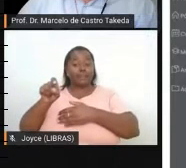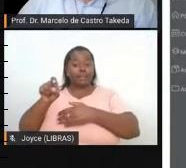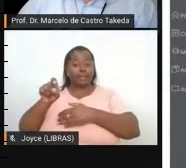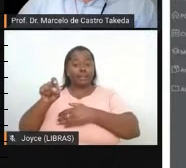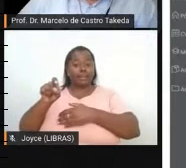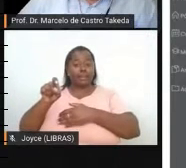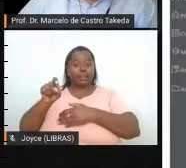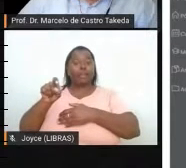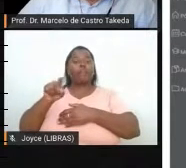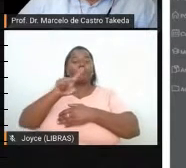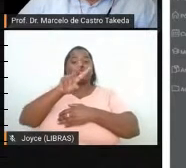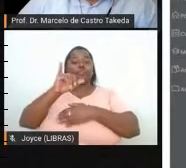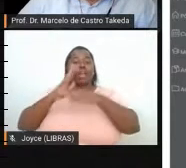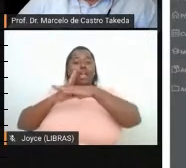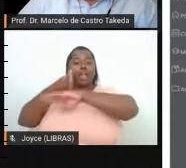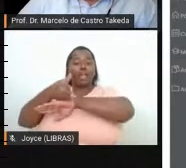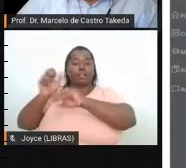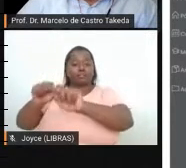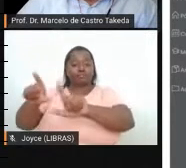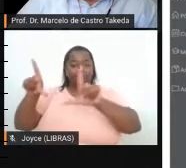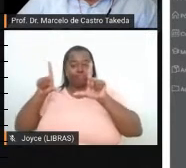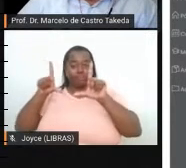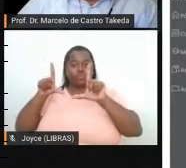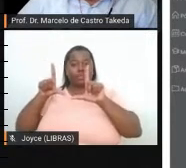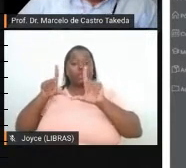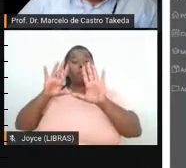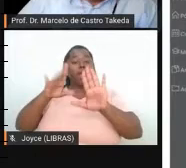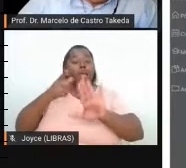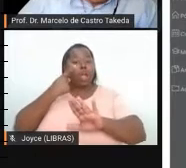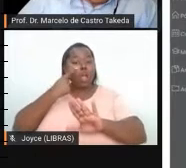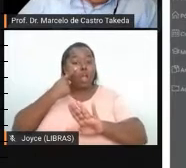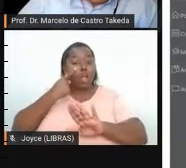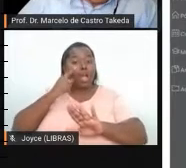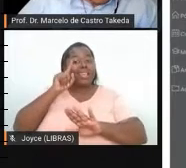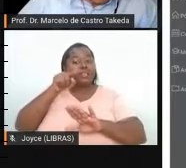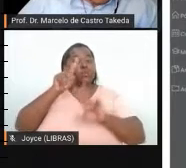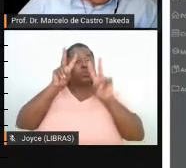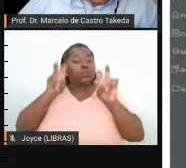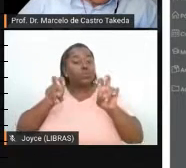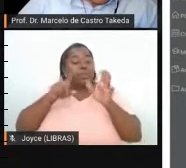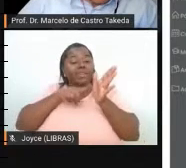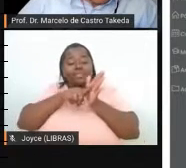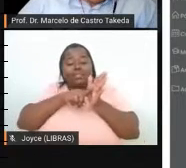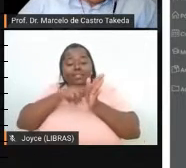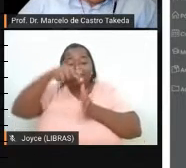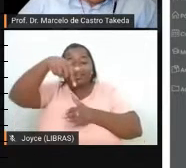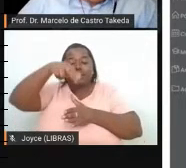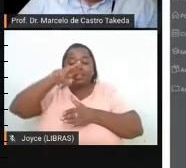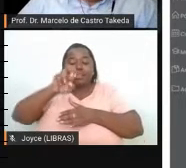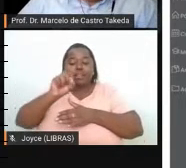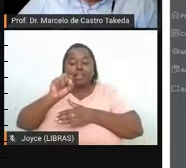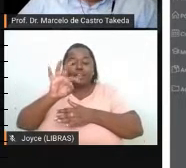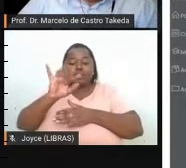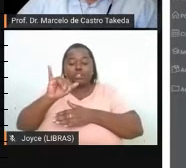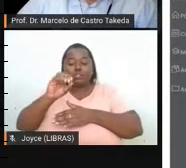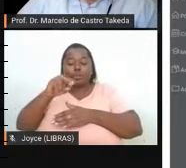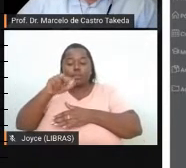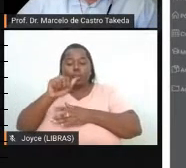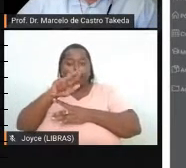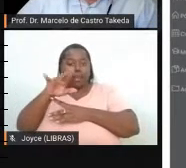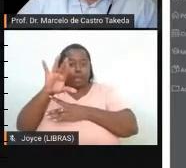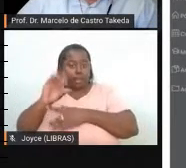janela. Observe o seguinte, a gente está falando de questionário, tá? Mas o questionário não